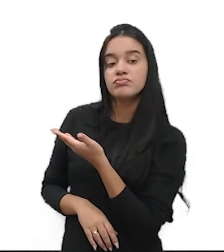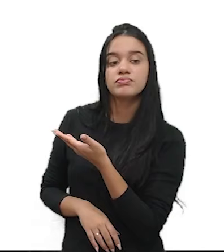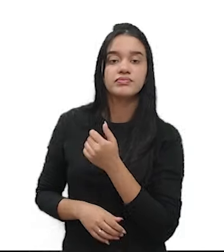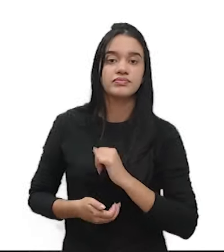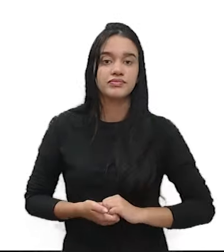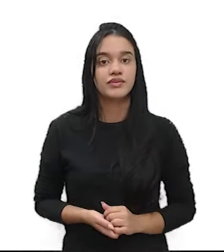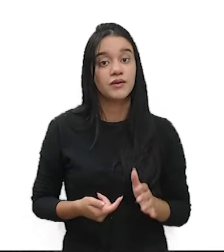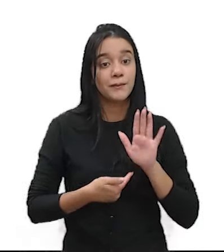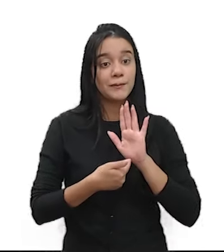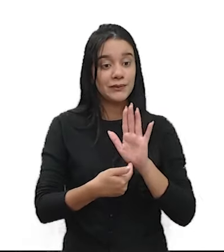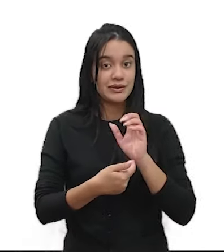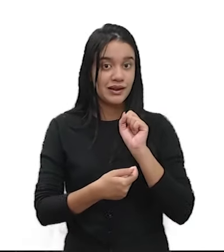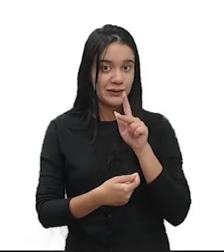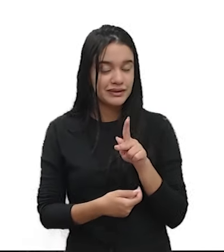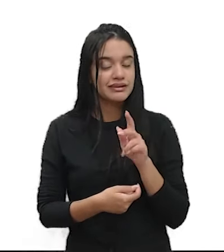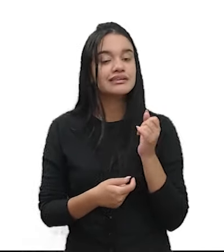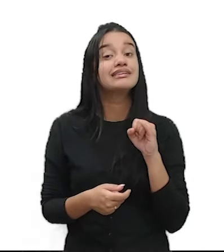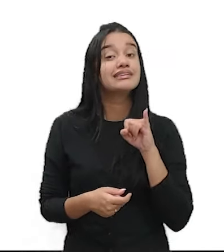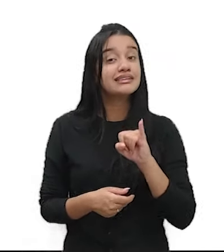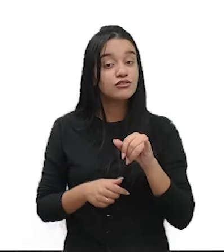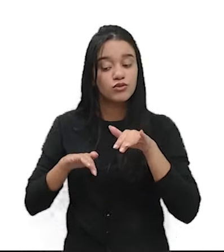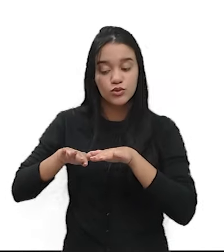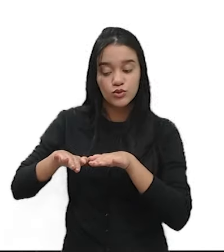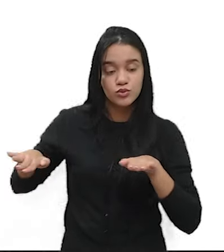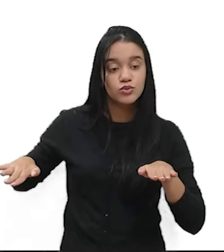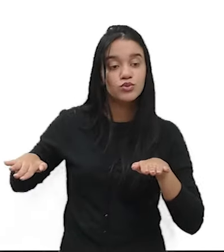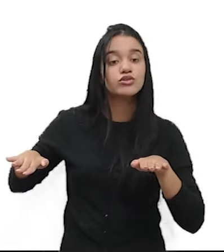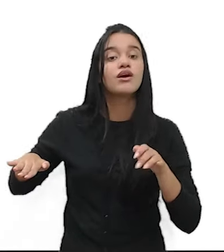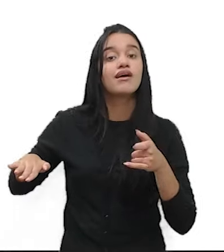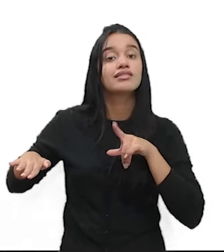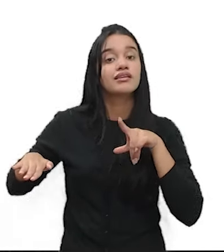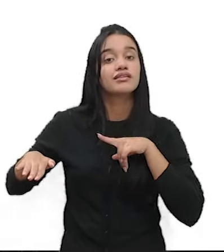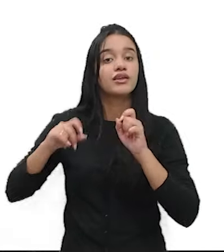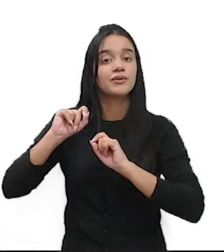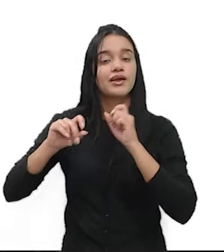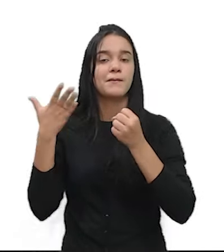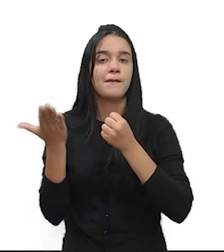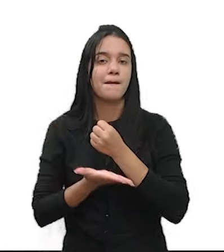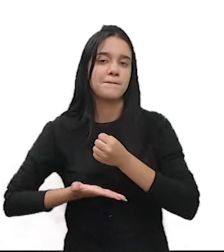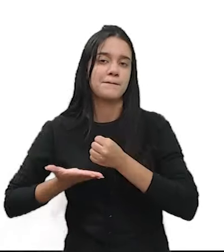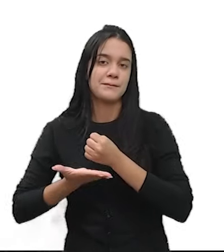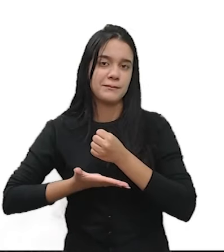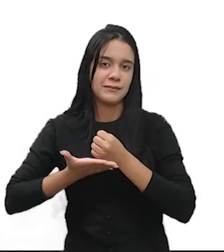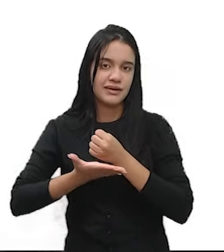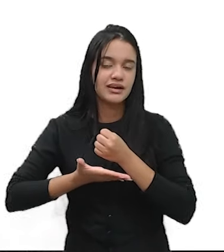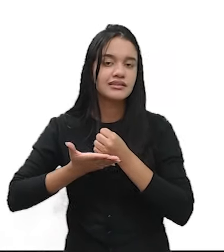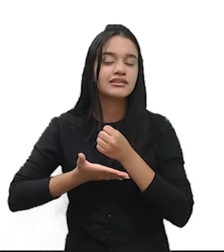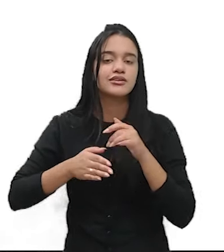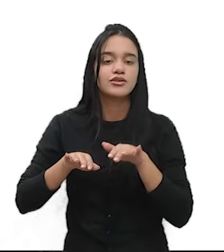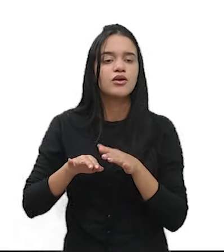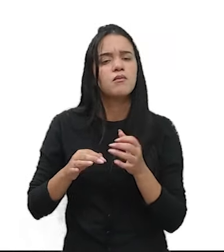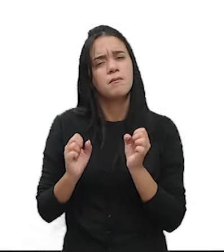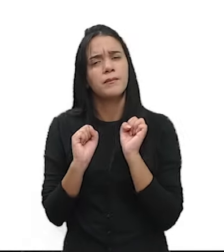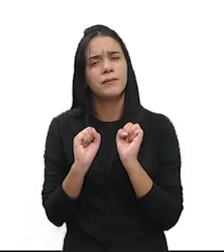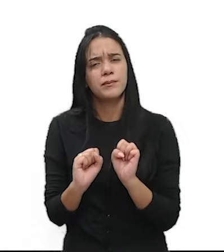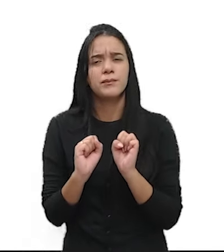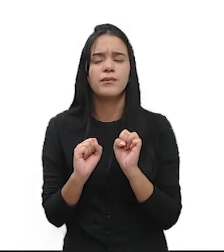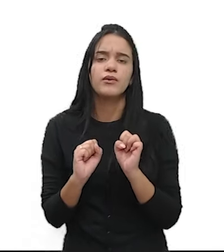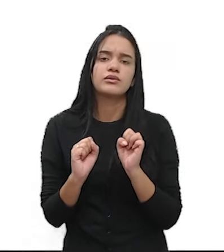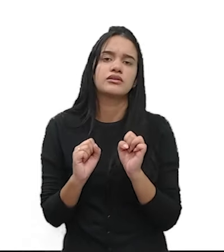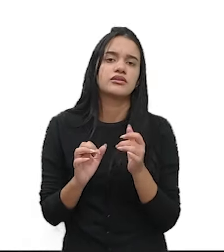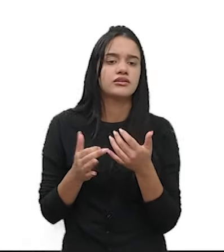coloquei Tá se for no chão ele tem que ter uma base tá ele tem que ficar acima de uma base pode ser um